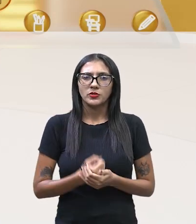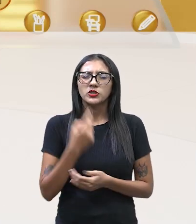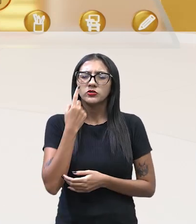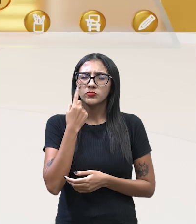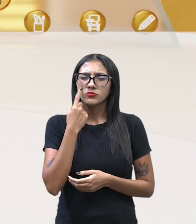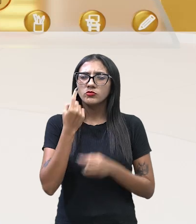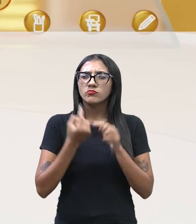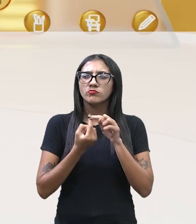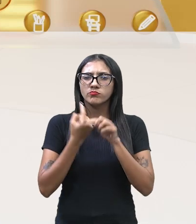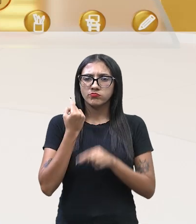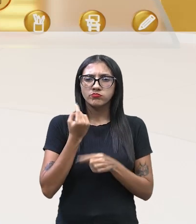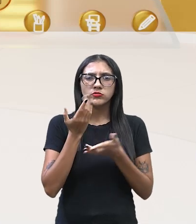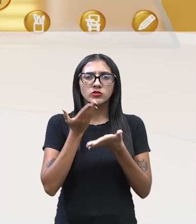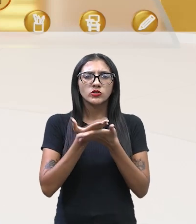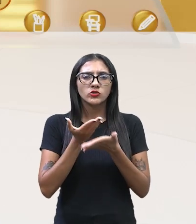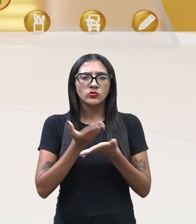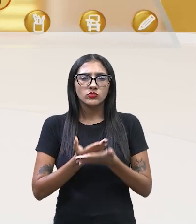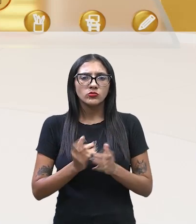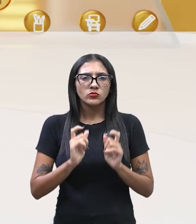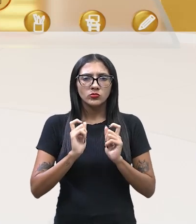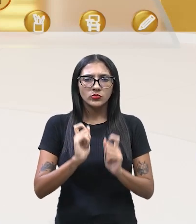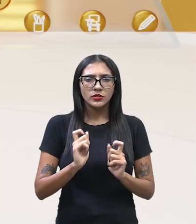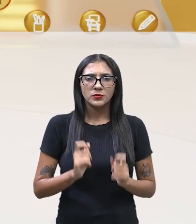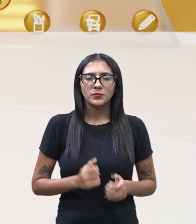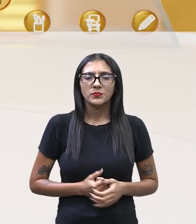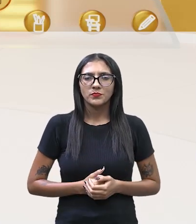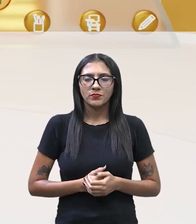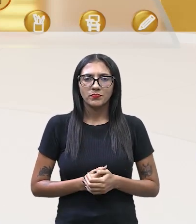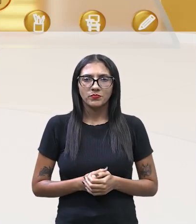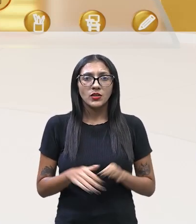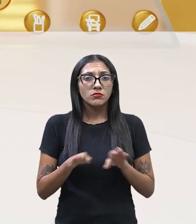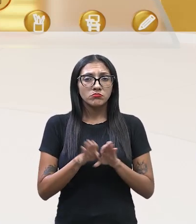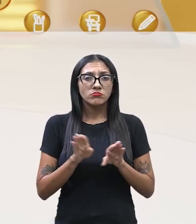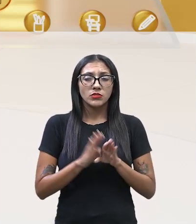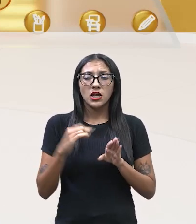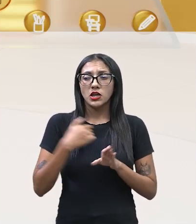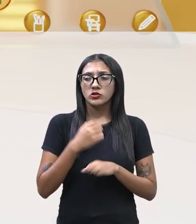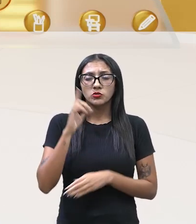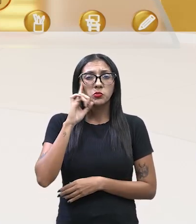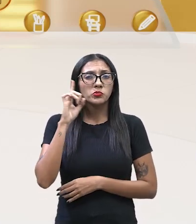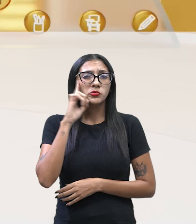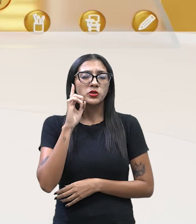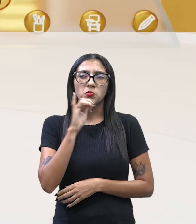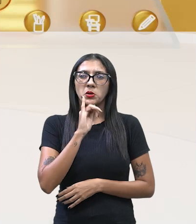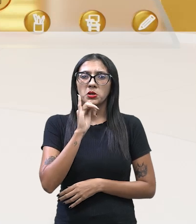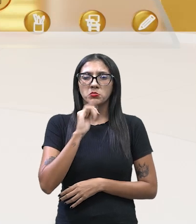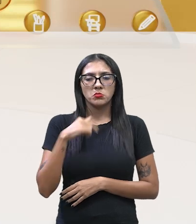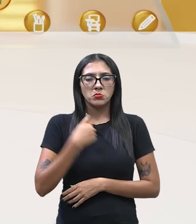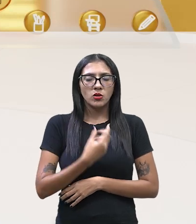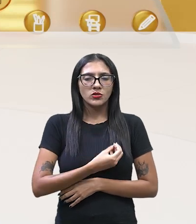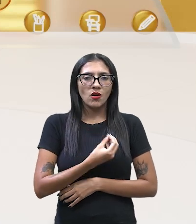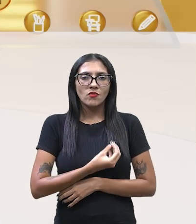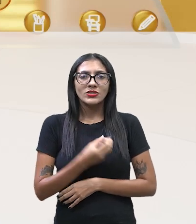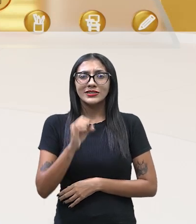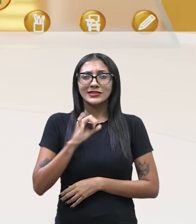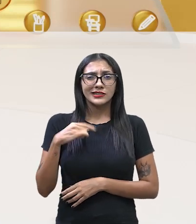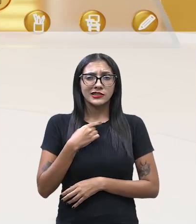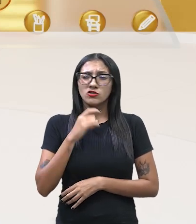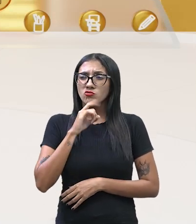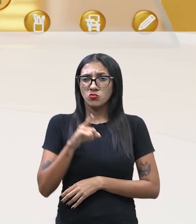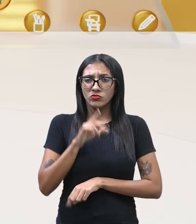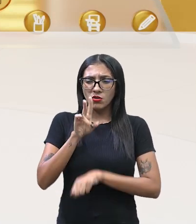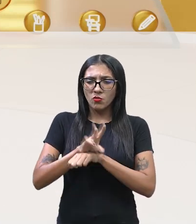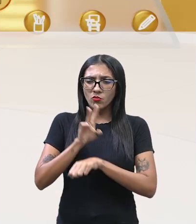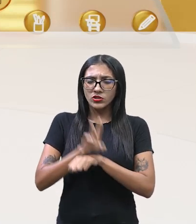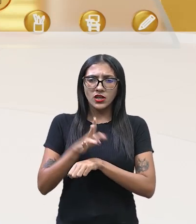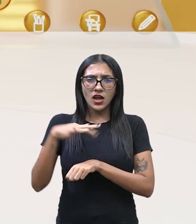aulas anteriores e também na vida, né, que se a gente não consegue preservar o meio que a gente vive,